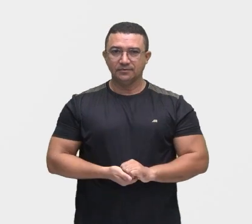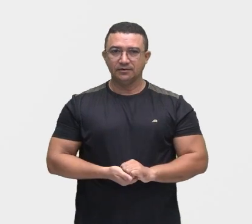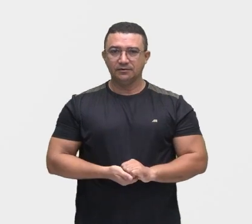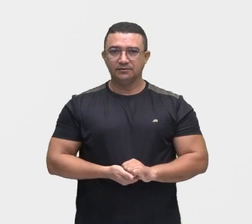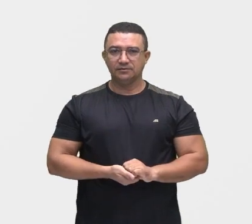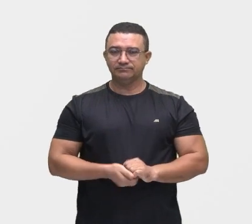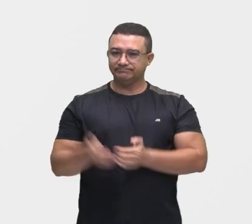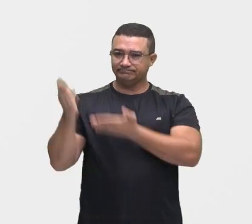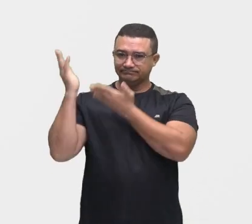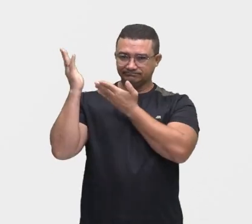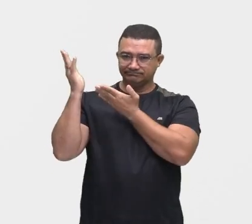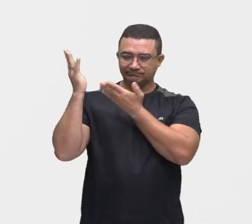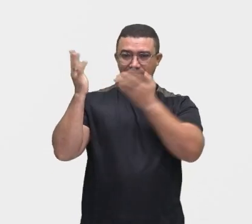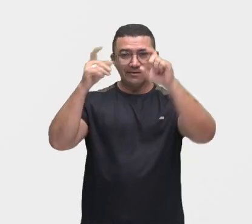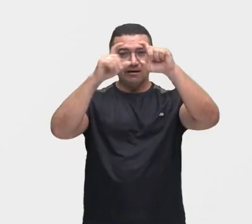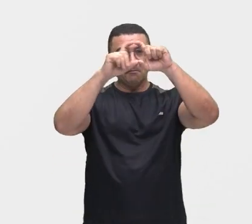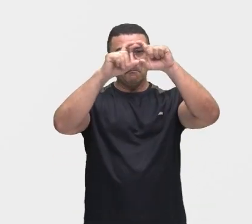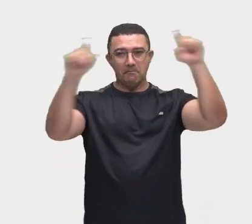o parágrafo,